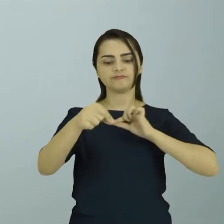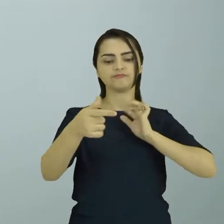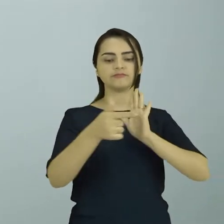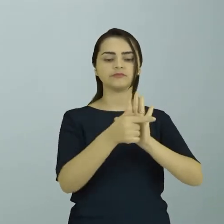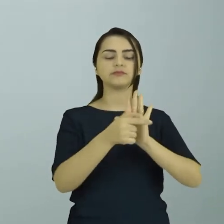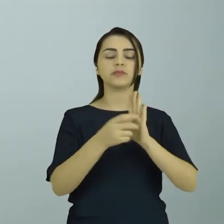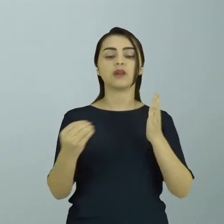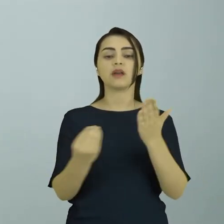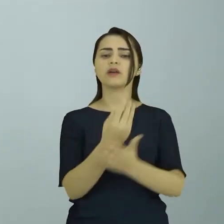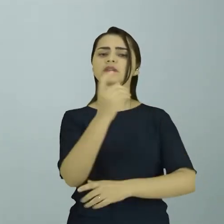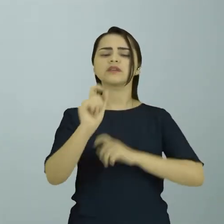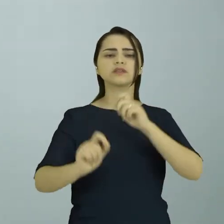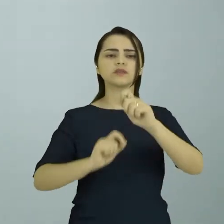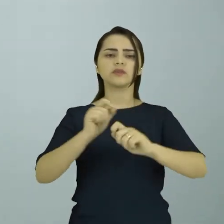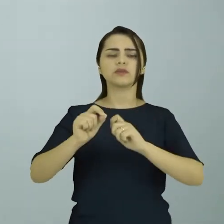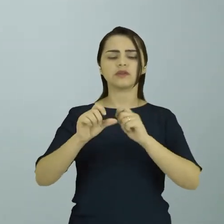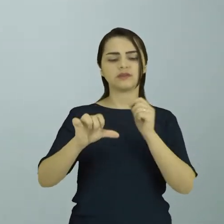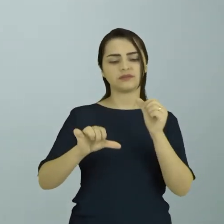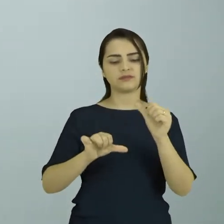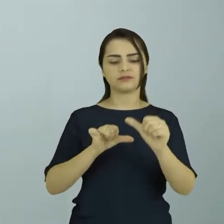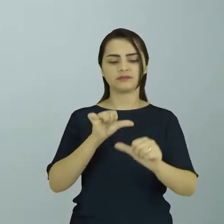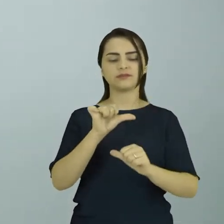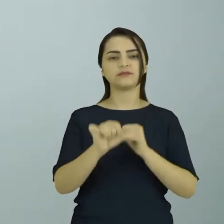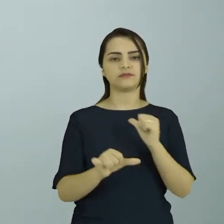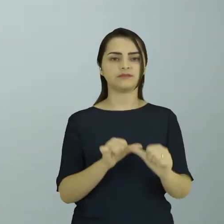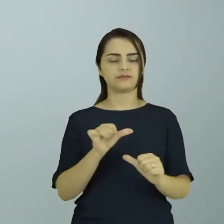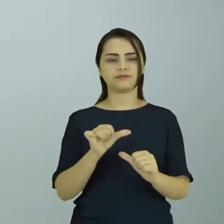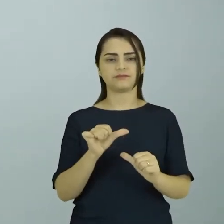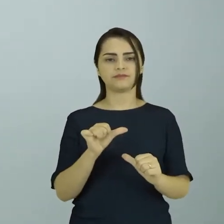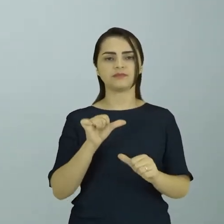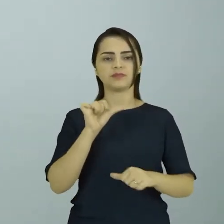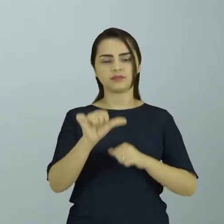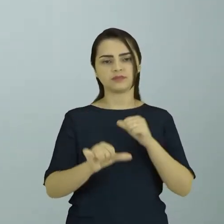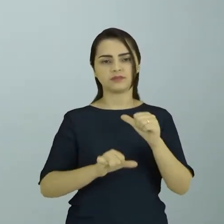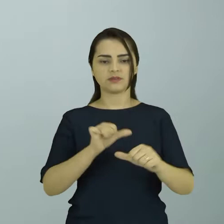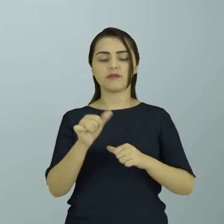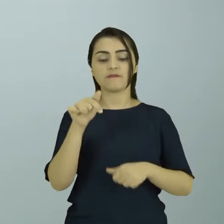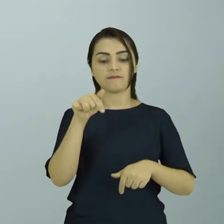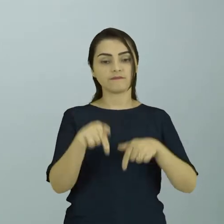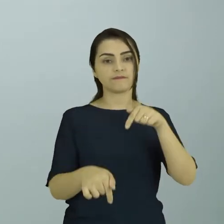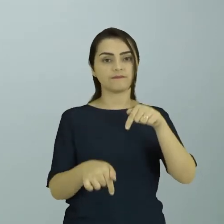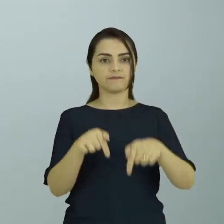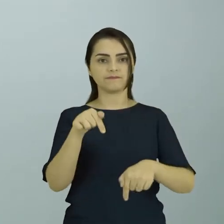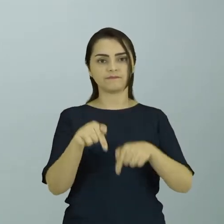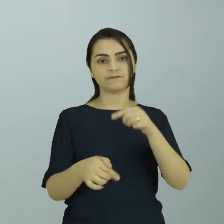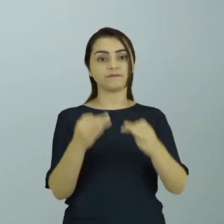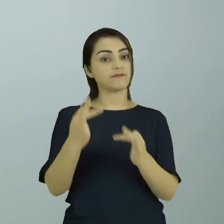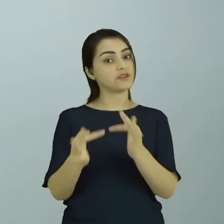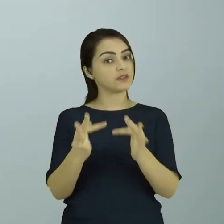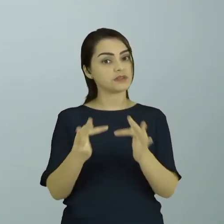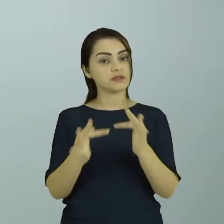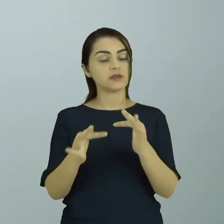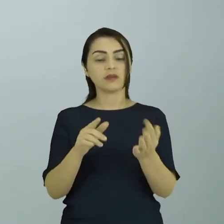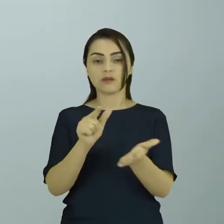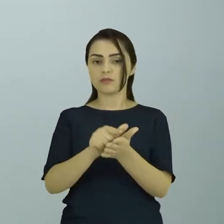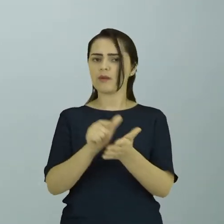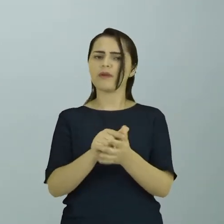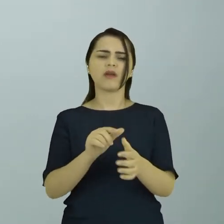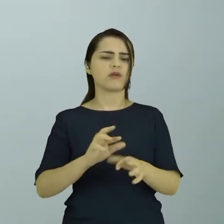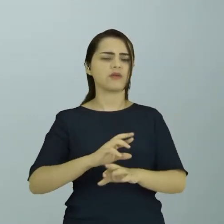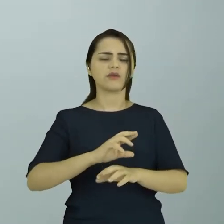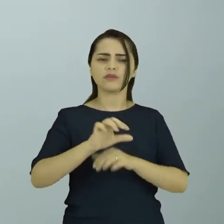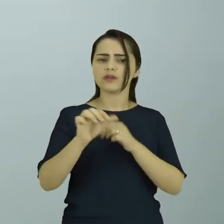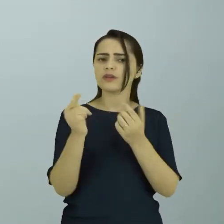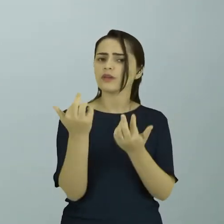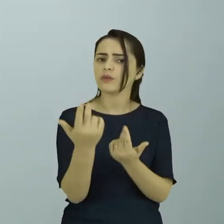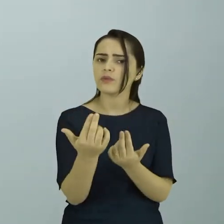está acontecendo o quê? Uma transformação, ou seja, uma transformação física. O papel, ele não deixou de ser papel, ele